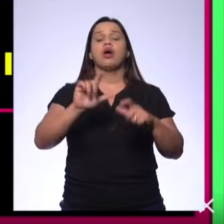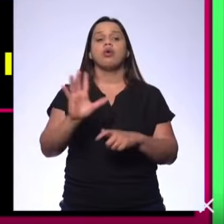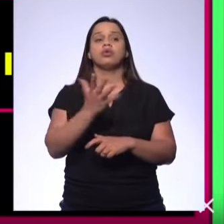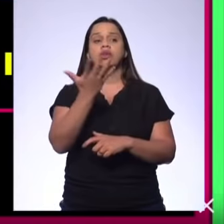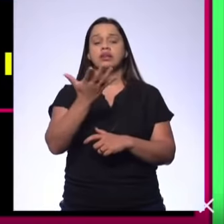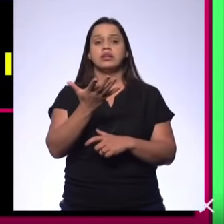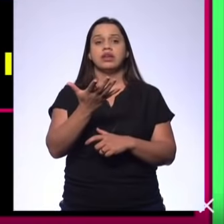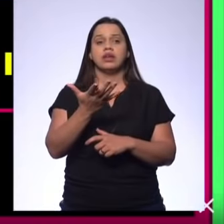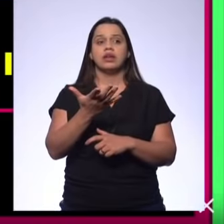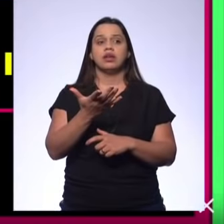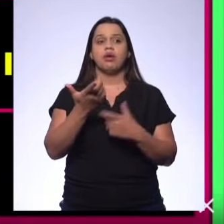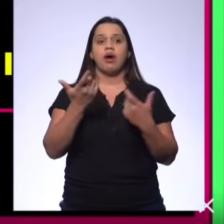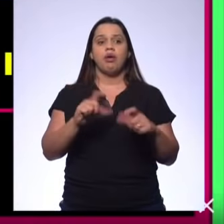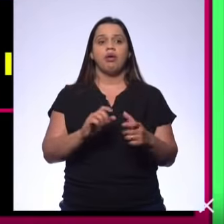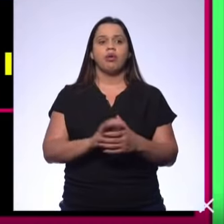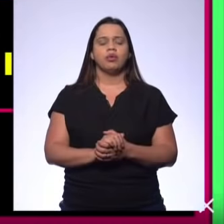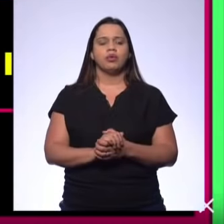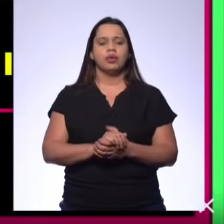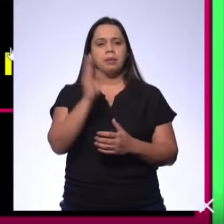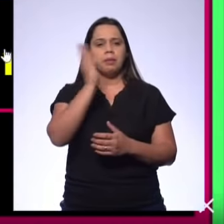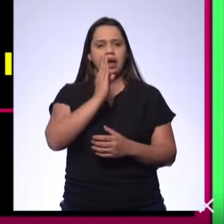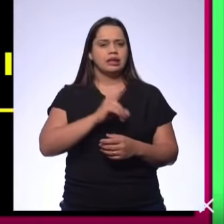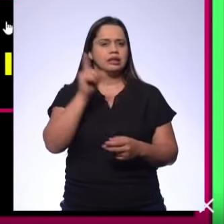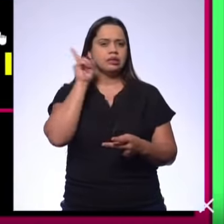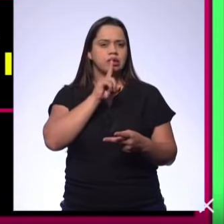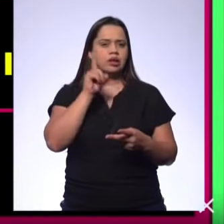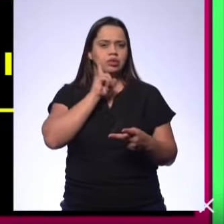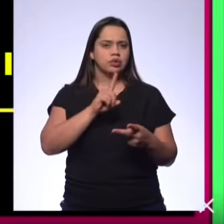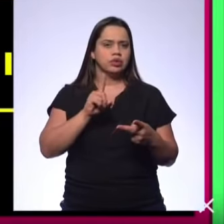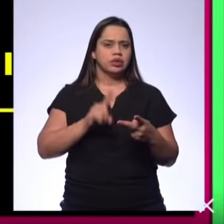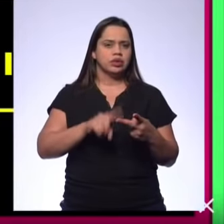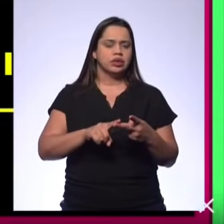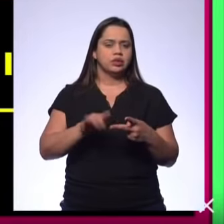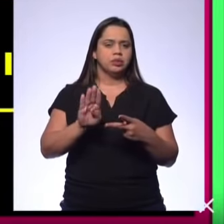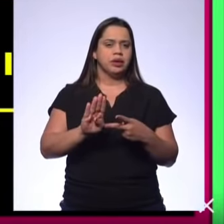a outra eu não consegui ver. Brasil, Estados Unidos.